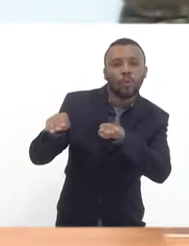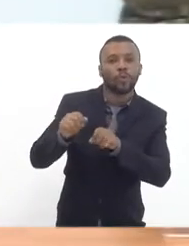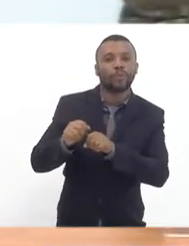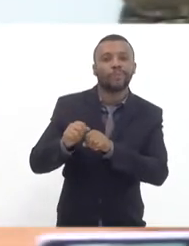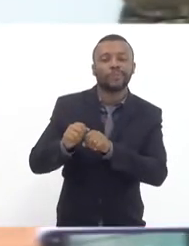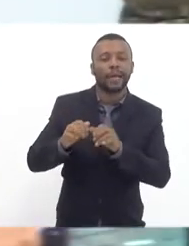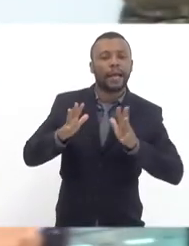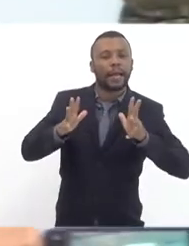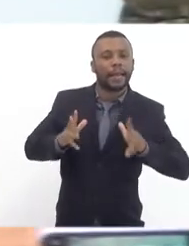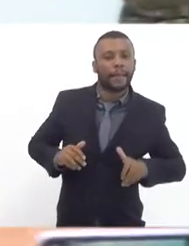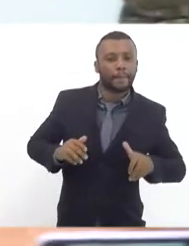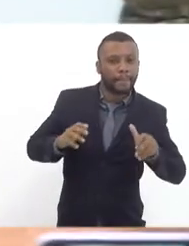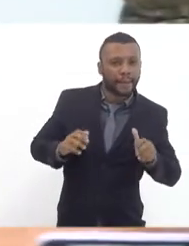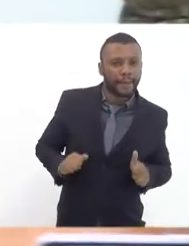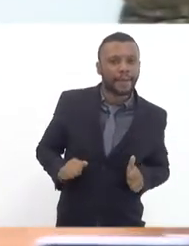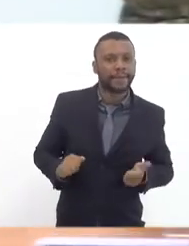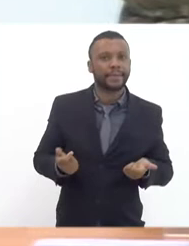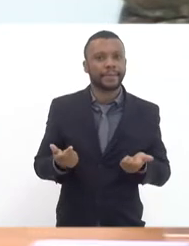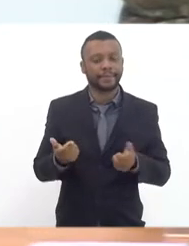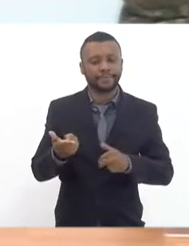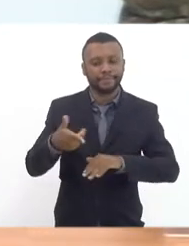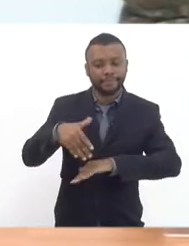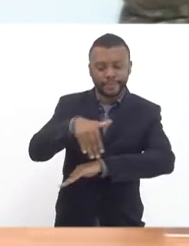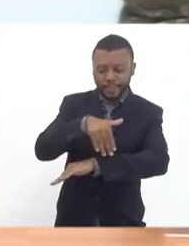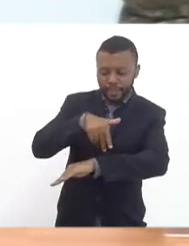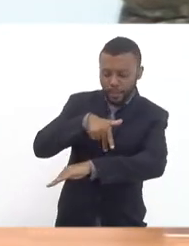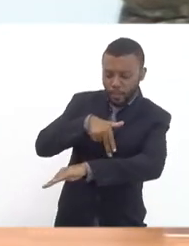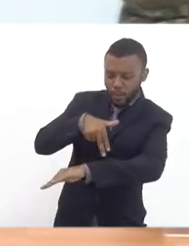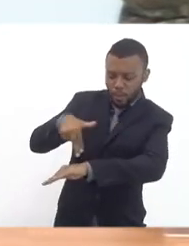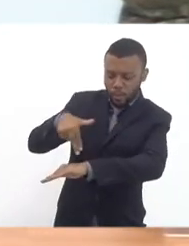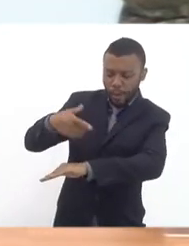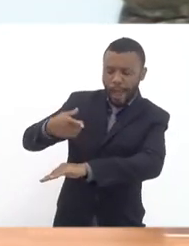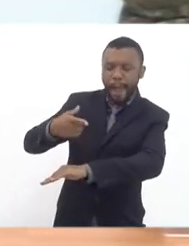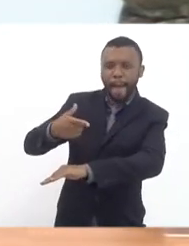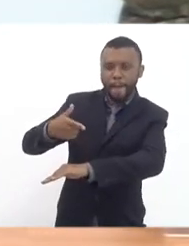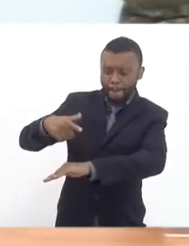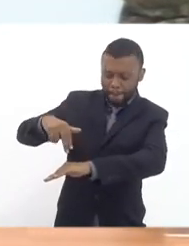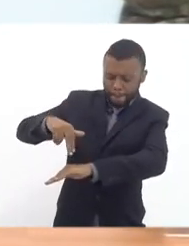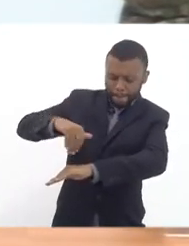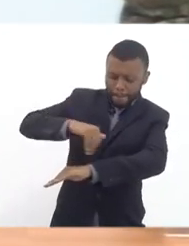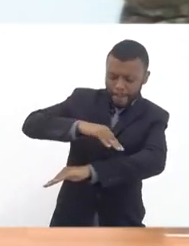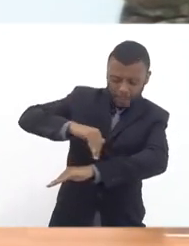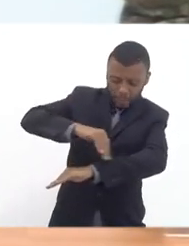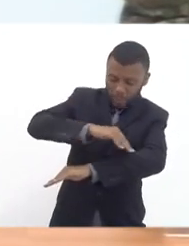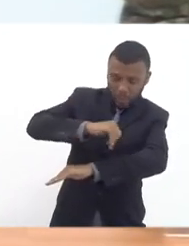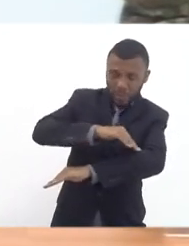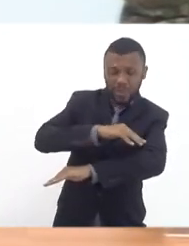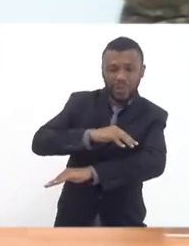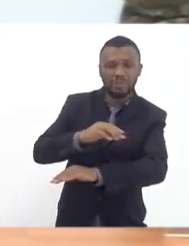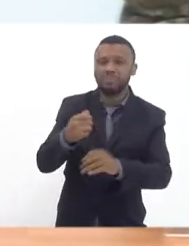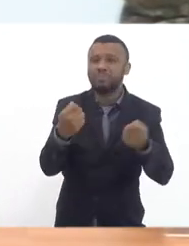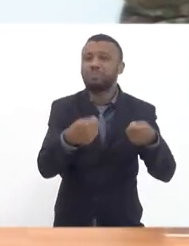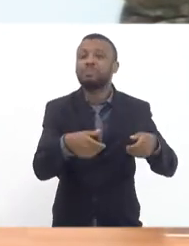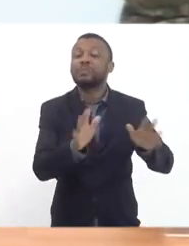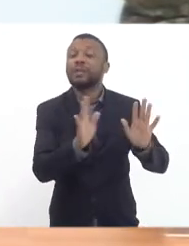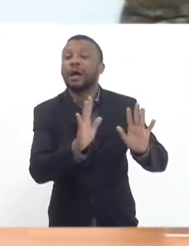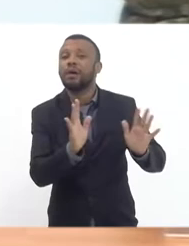fio. Existem outras ações que são de extrema importância para o desenvolvimento da cidade. E aí,